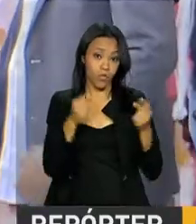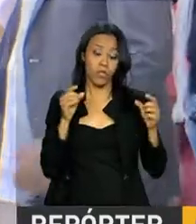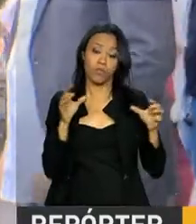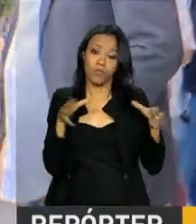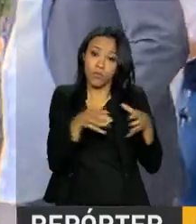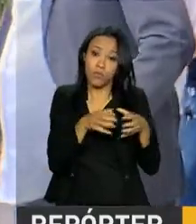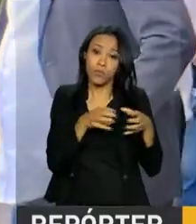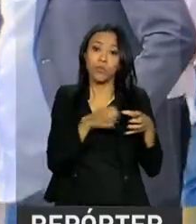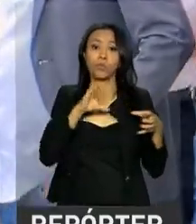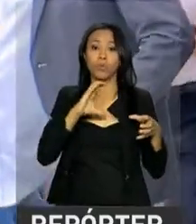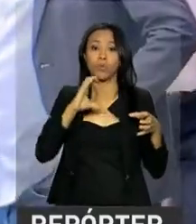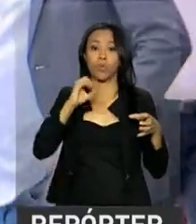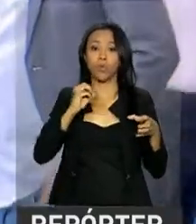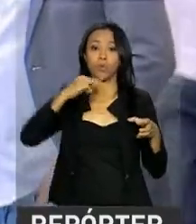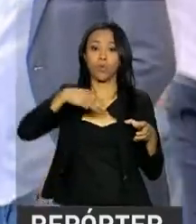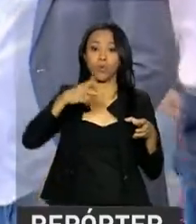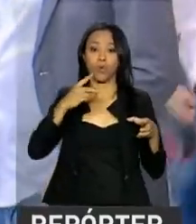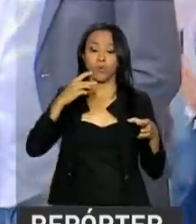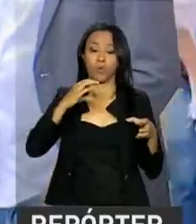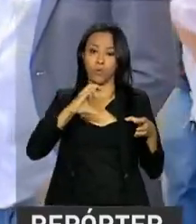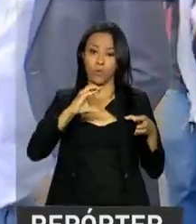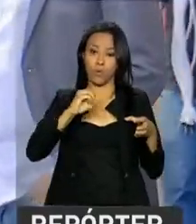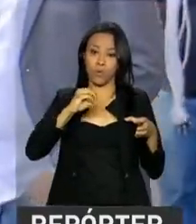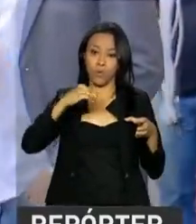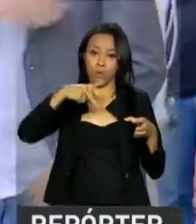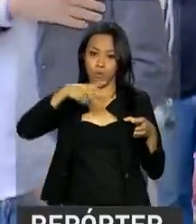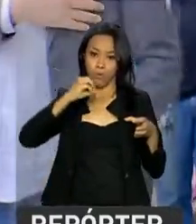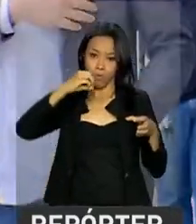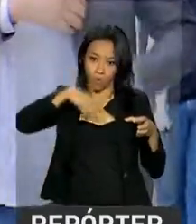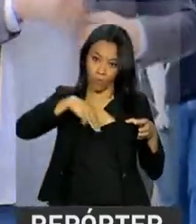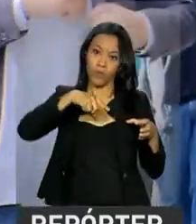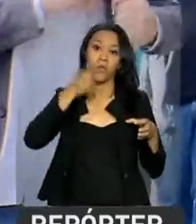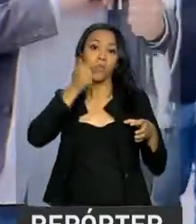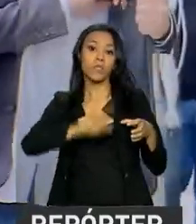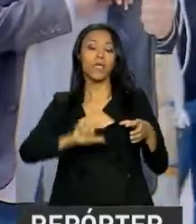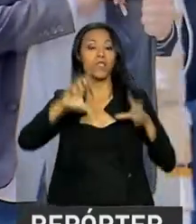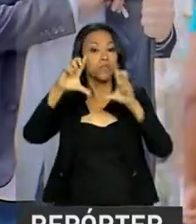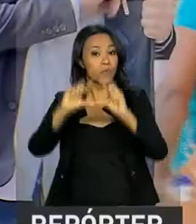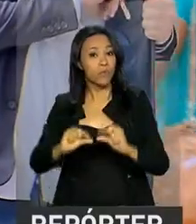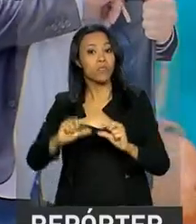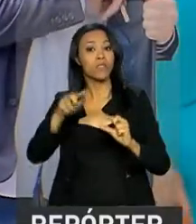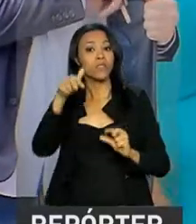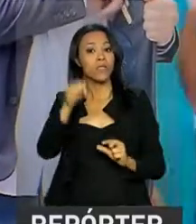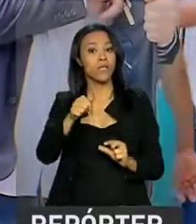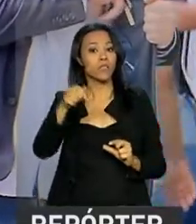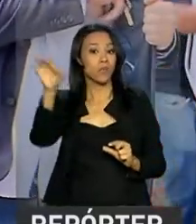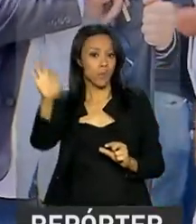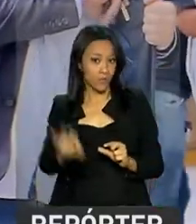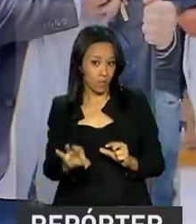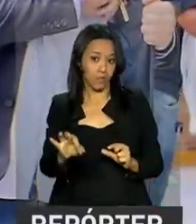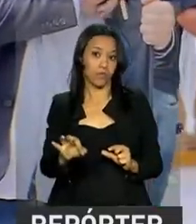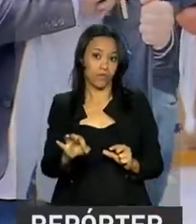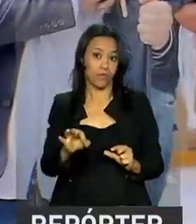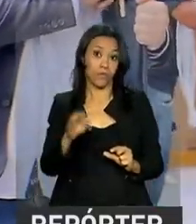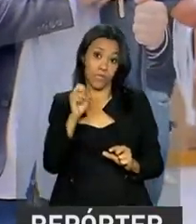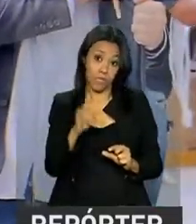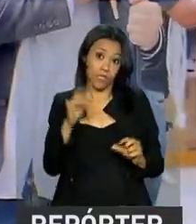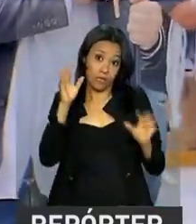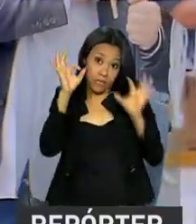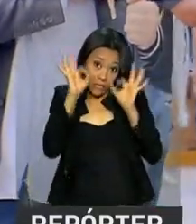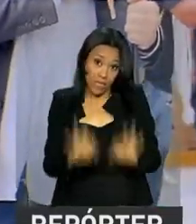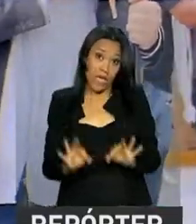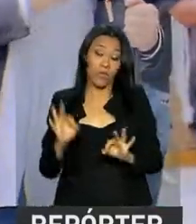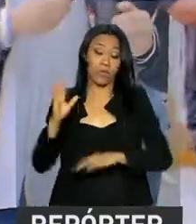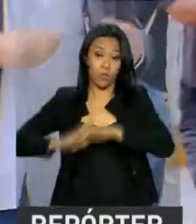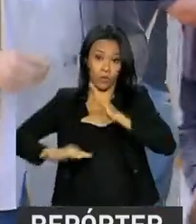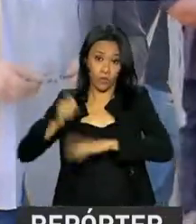Política Monetária em 2017 e feche o ano em 7%. Se for confirmada a expectativa dos